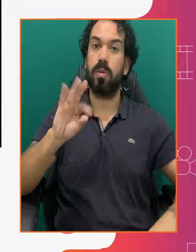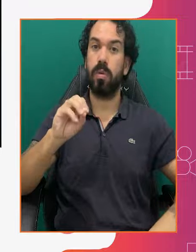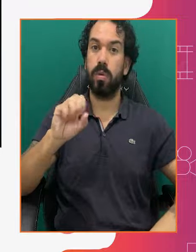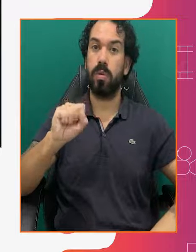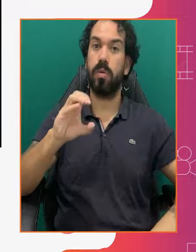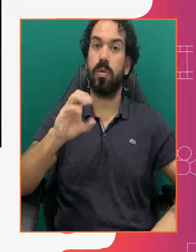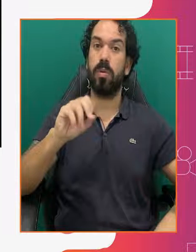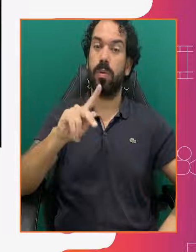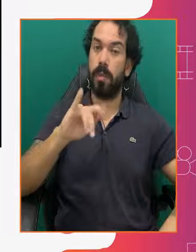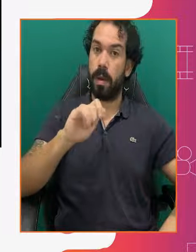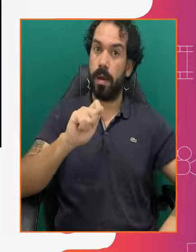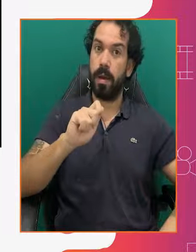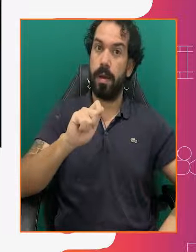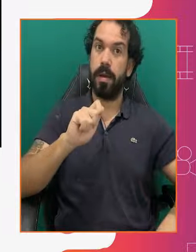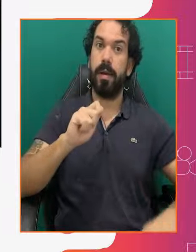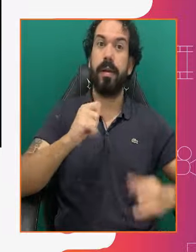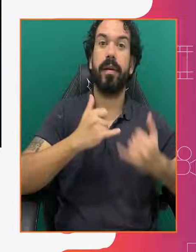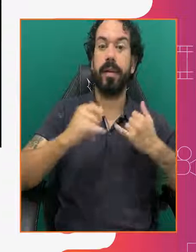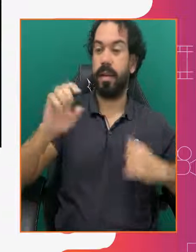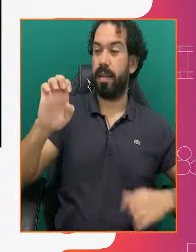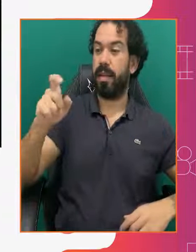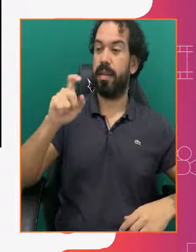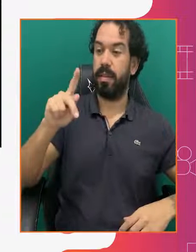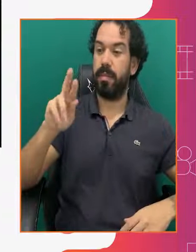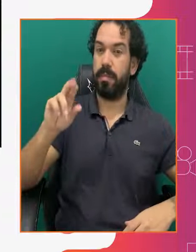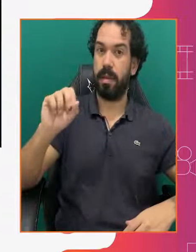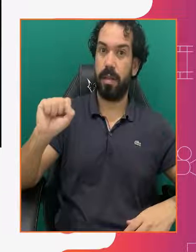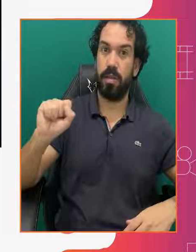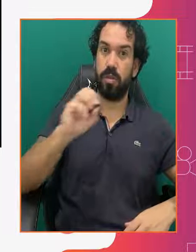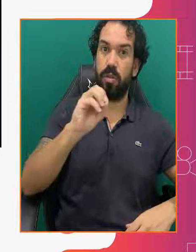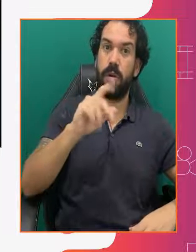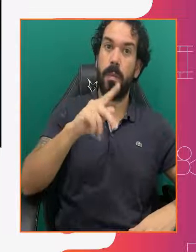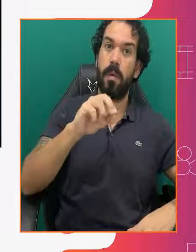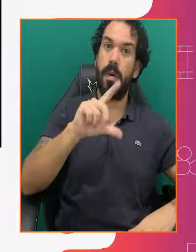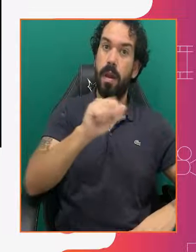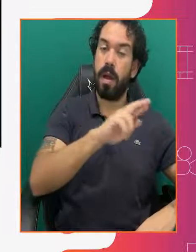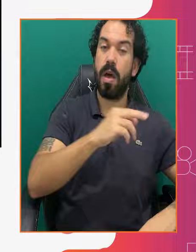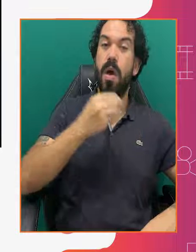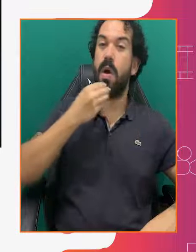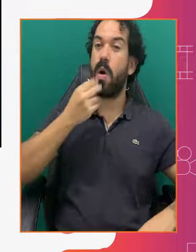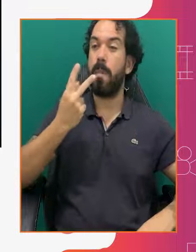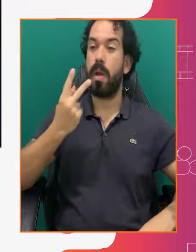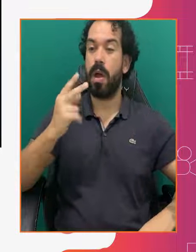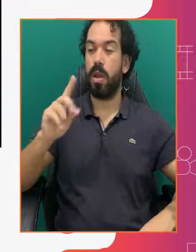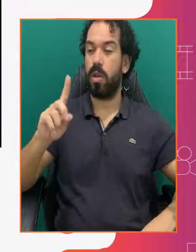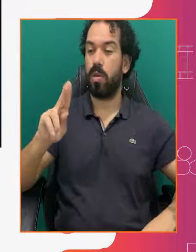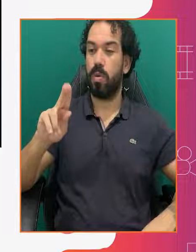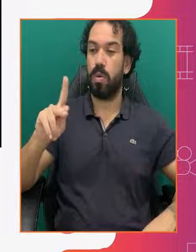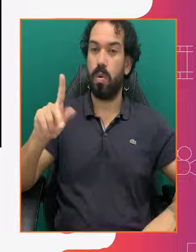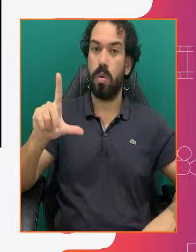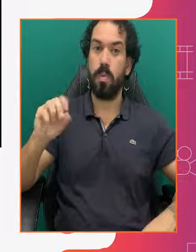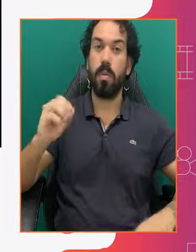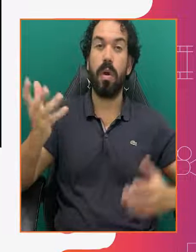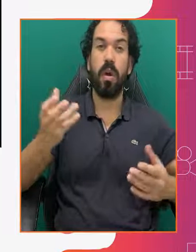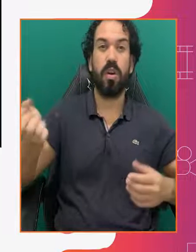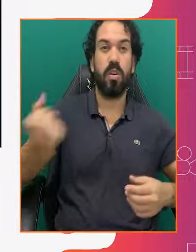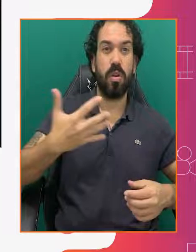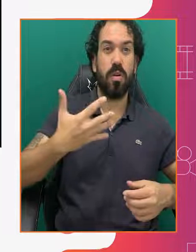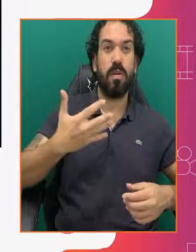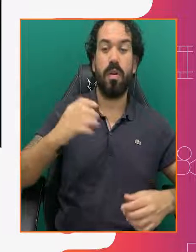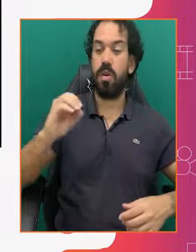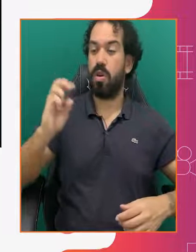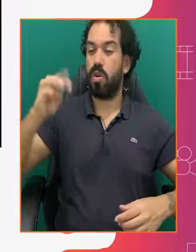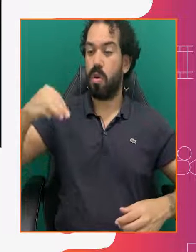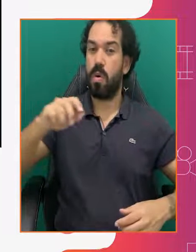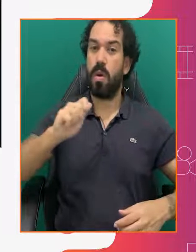da rotoscopia, como o Expresso Polar, o Homem Duplo, Walking Life e o mais